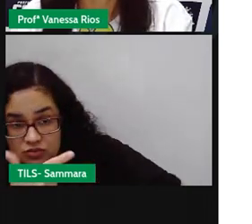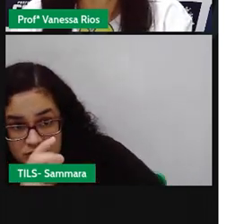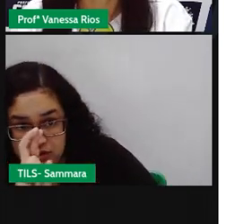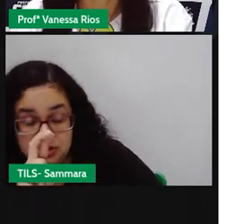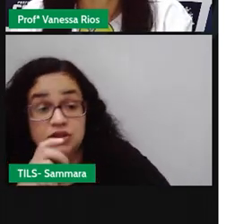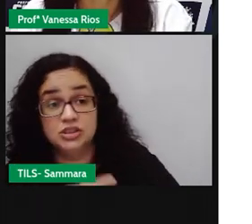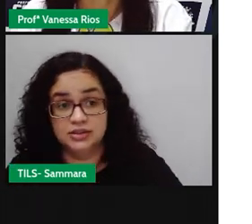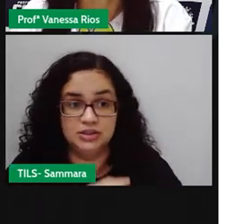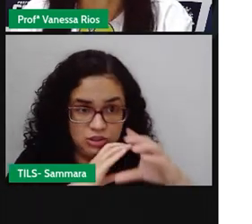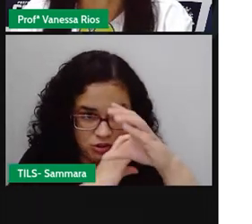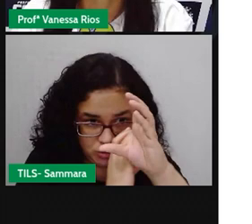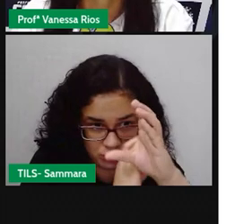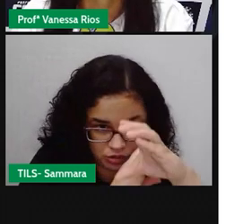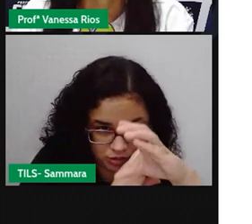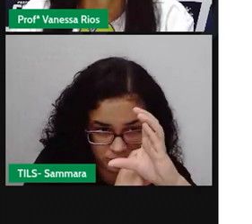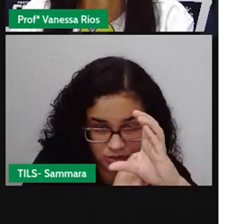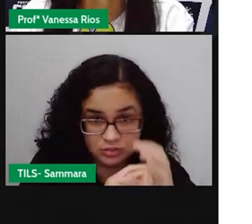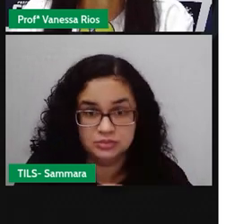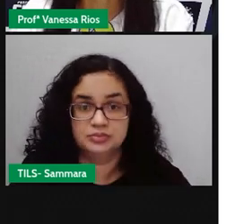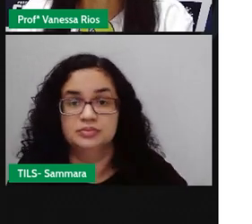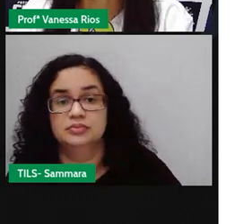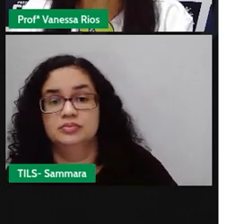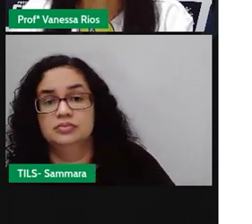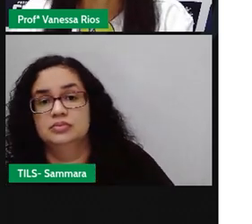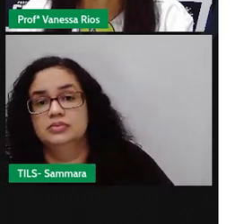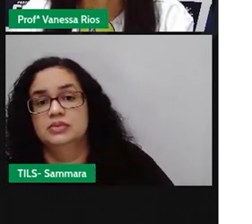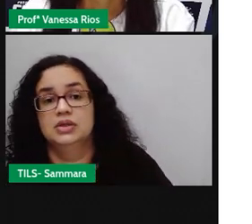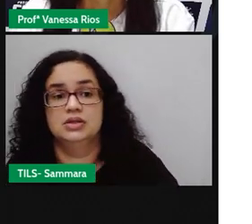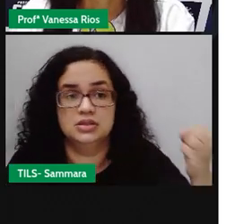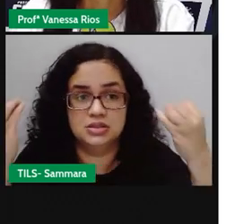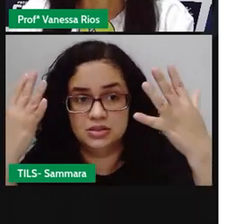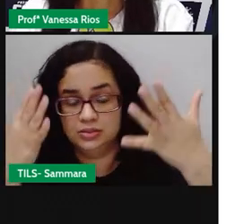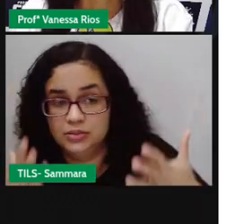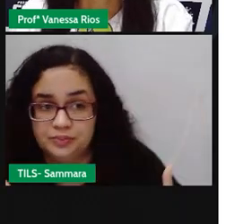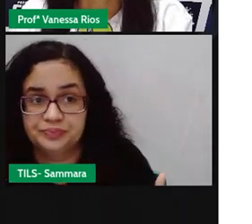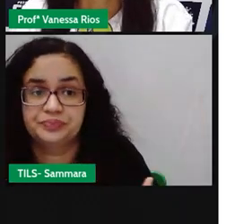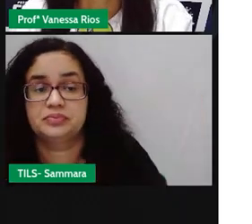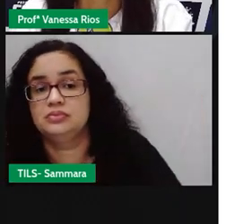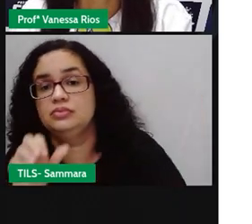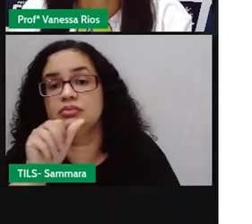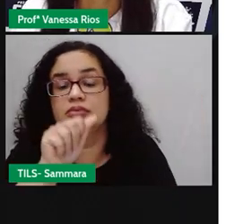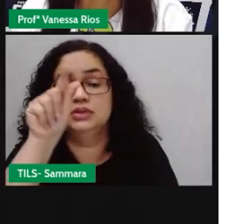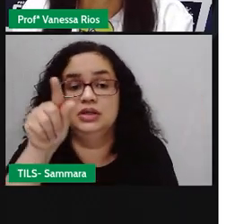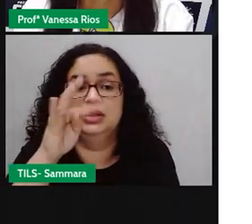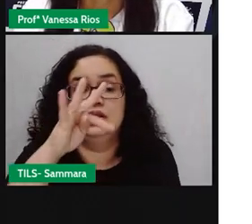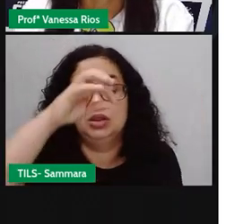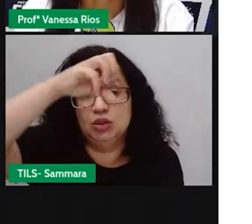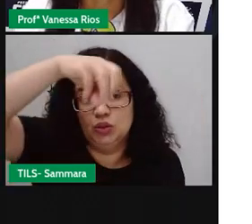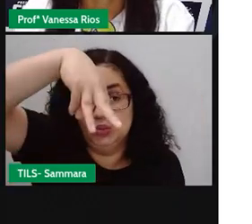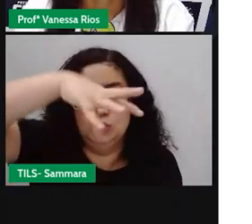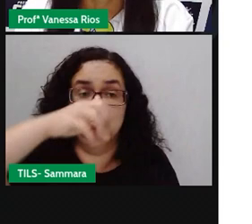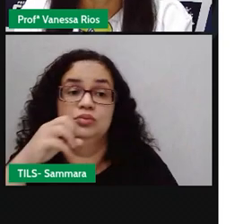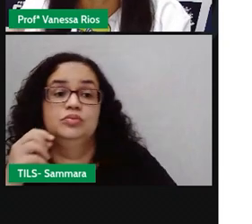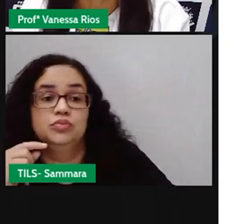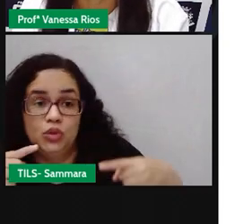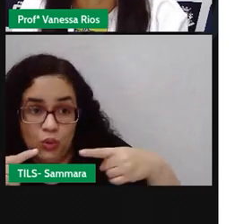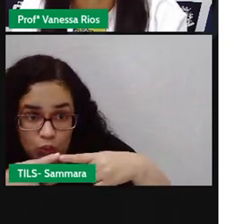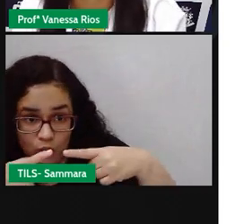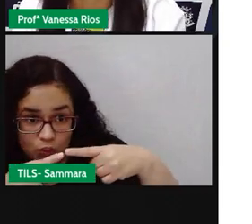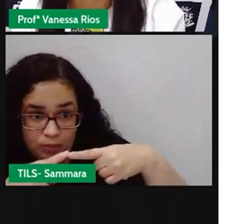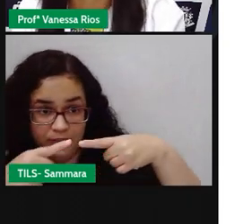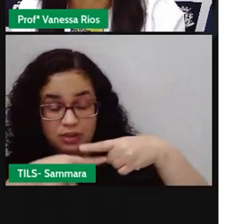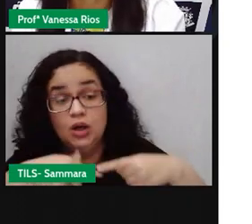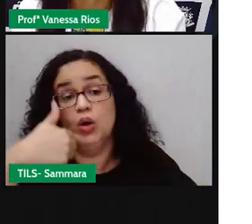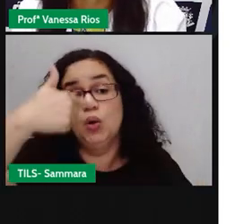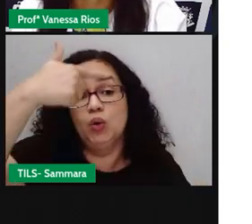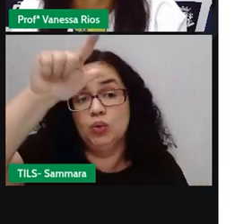foram produzidos em laboratório. Explicando ainda que os átomos eles podem combinar entre si, formando